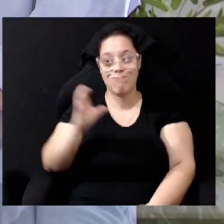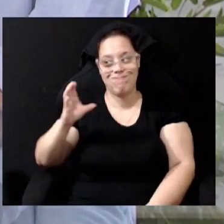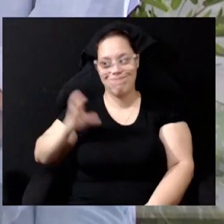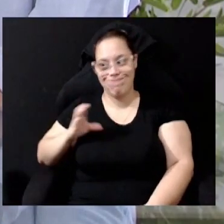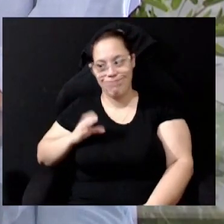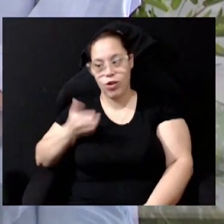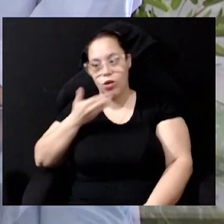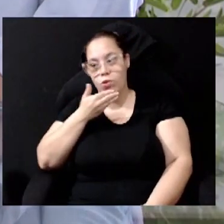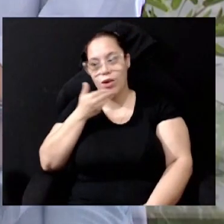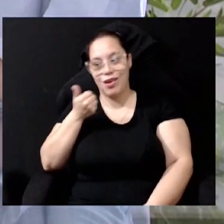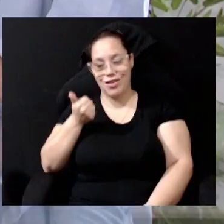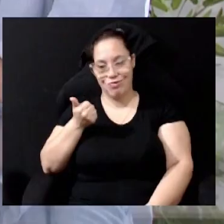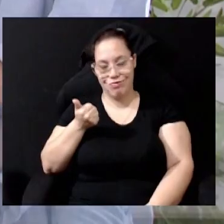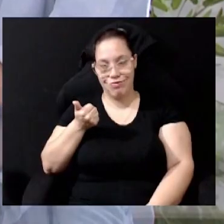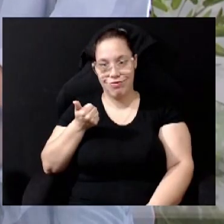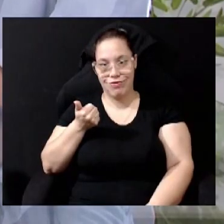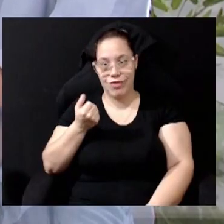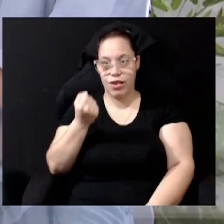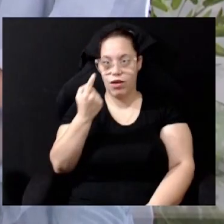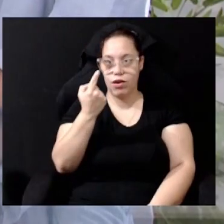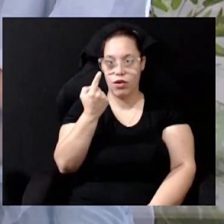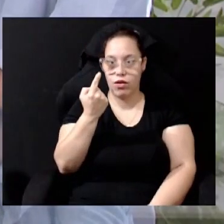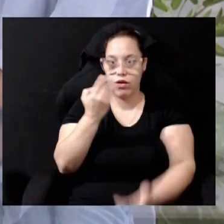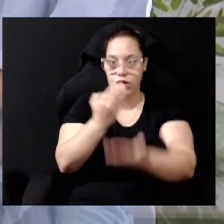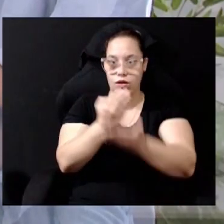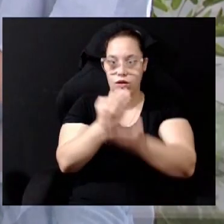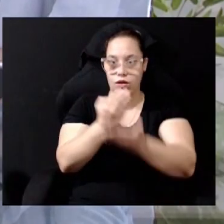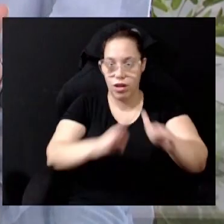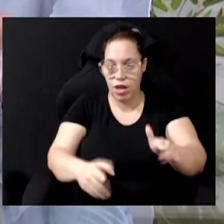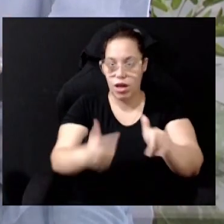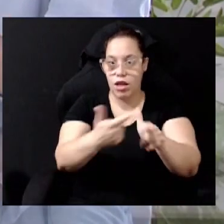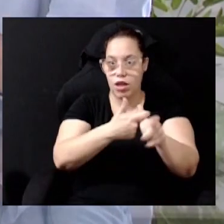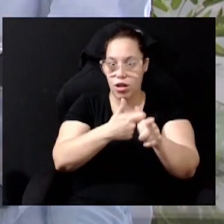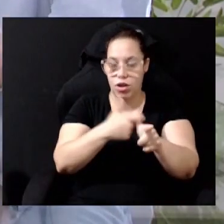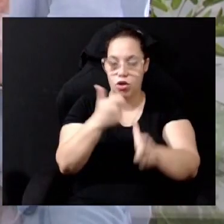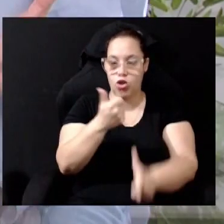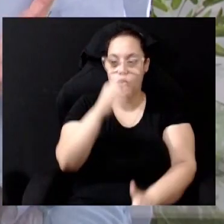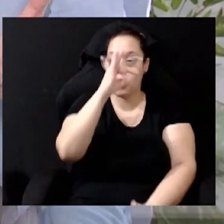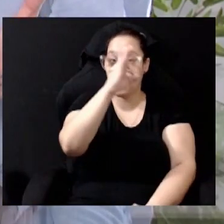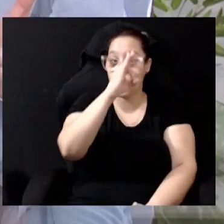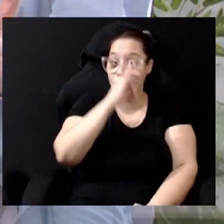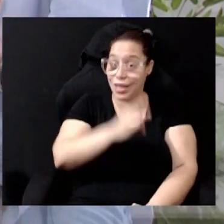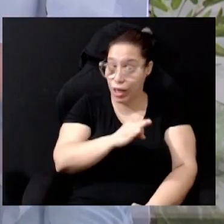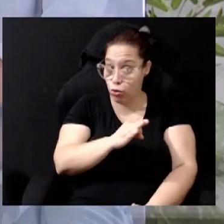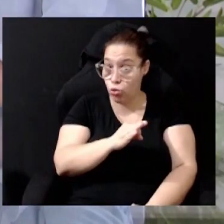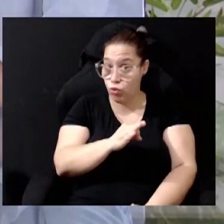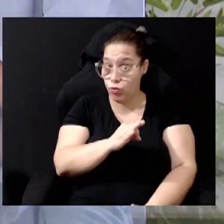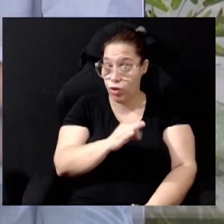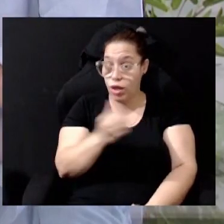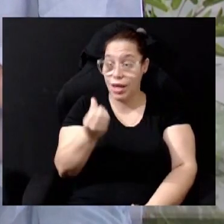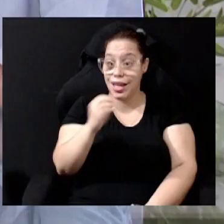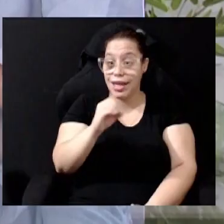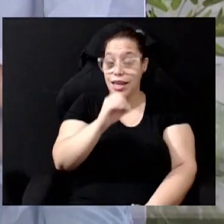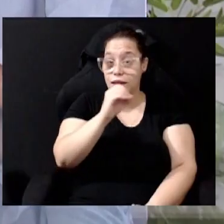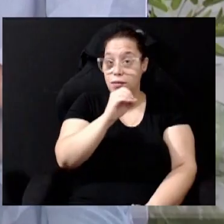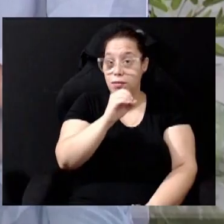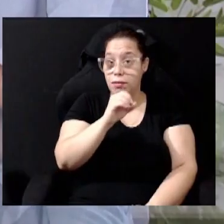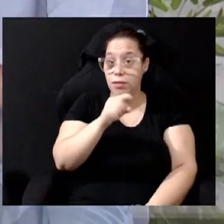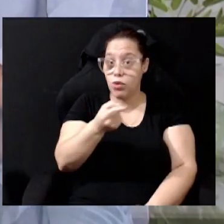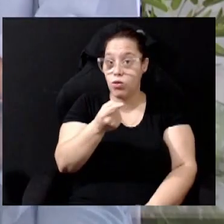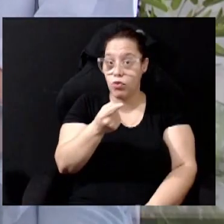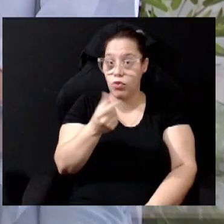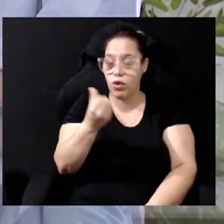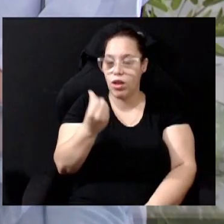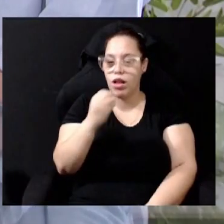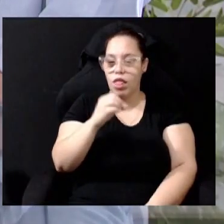É melhor eu primeiro quitar essa dívida de 1% sobre 100 mil ou é melhor eu pagar 10%